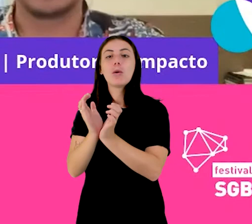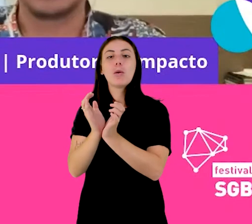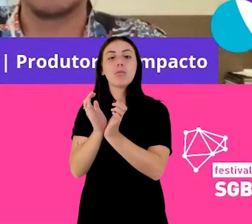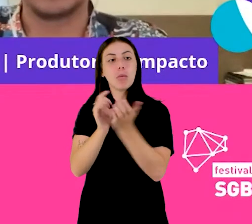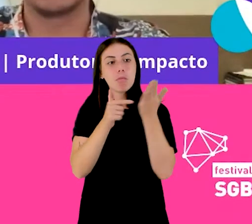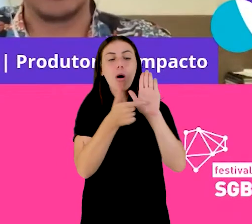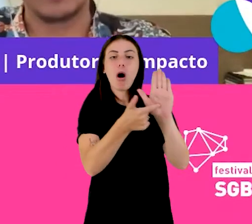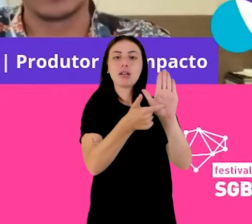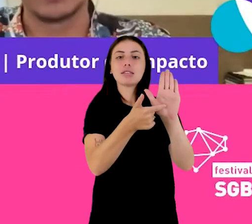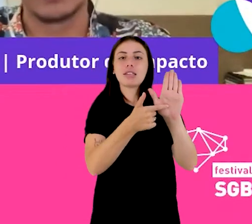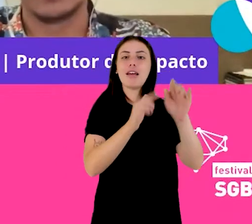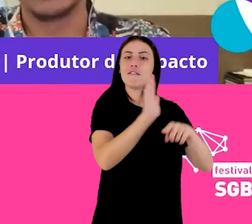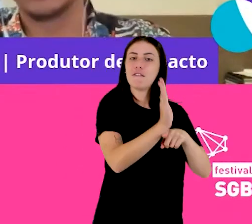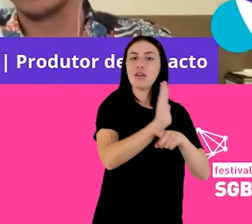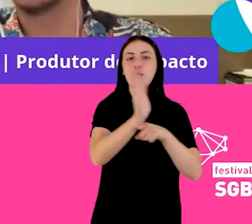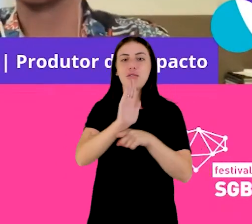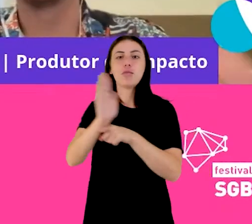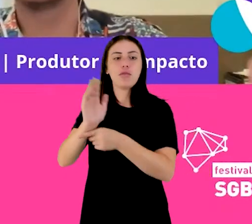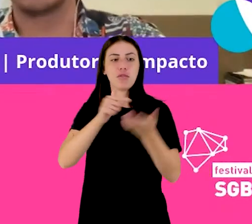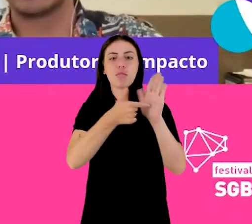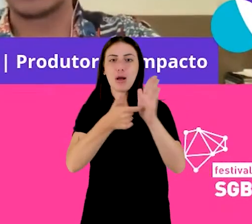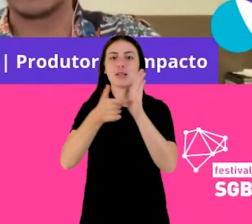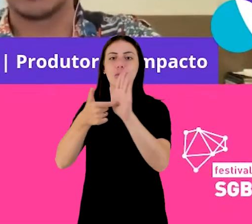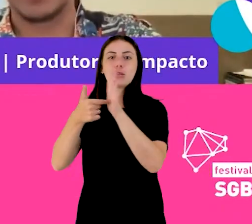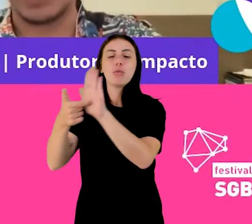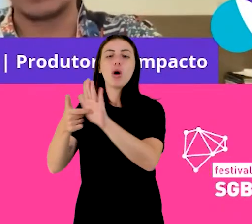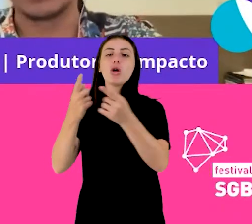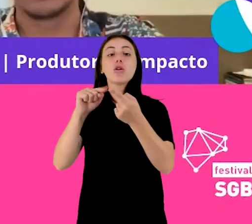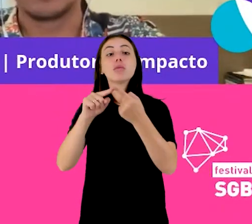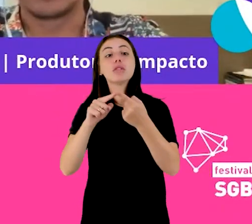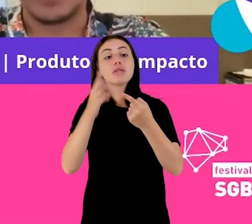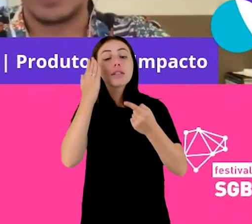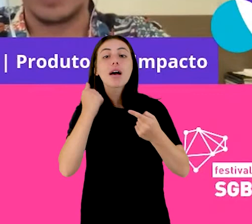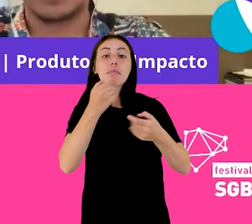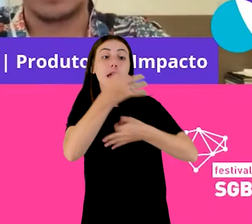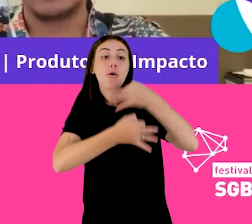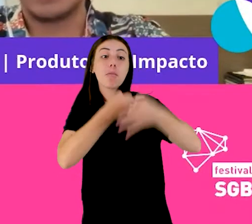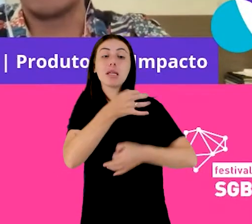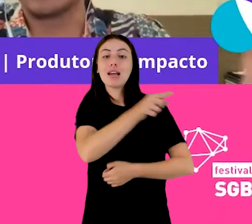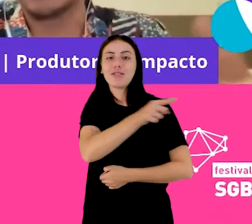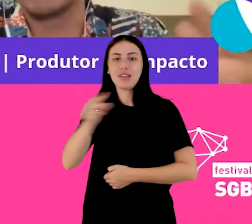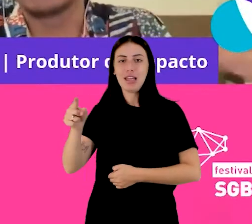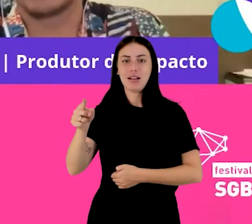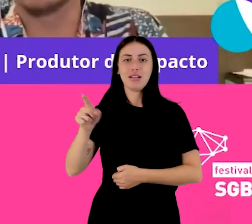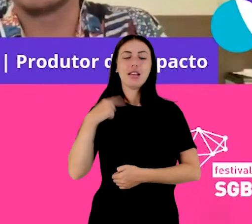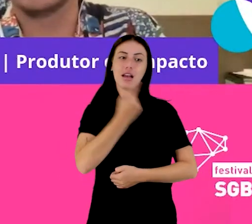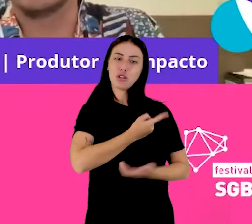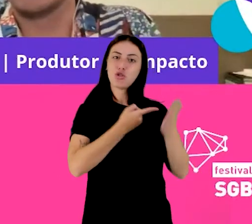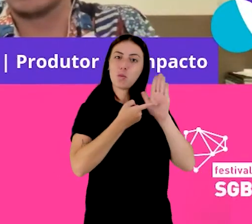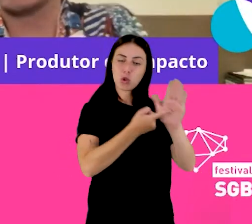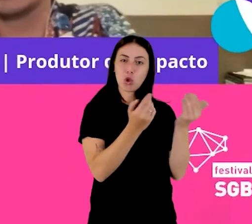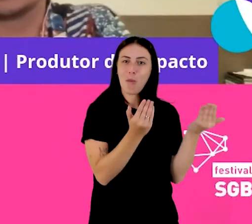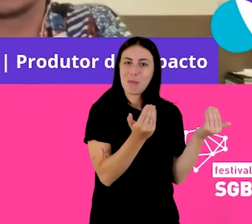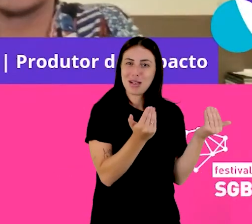exibiu para jovens, e a gente fez sessões especificamente para jovens não binários, e aí foi percebendo o que acontecia.